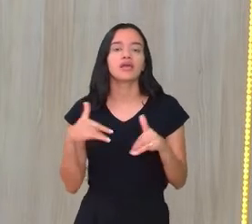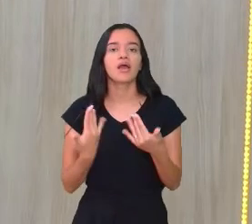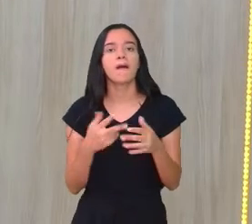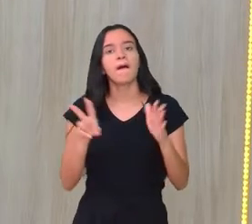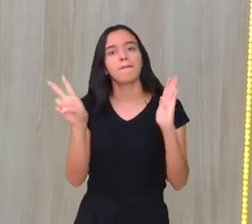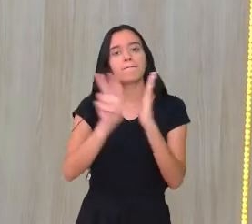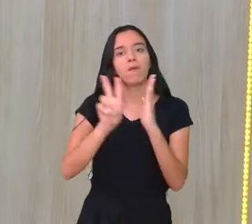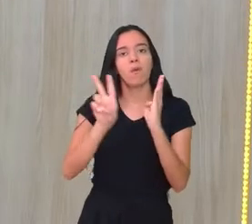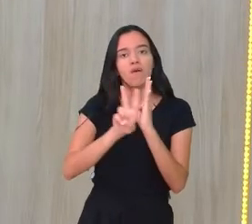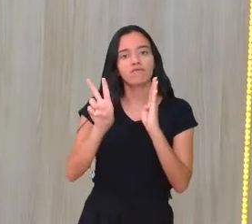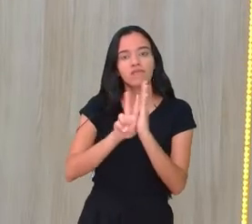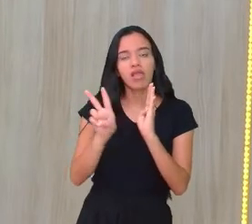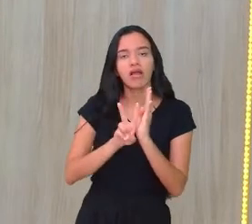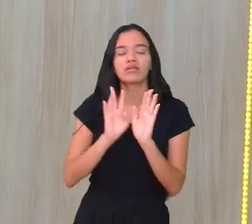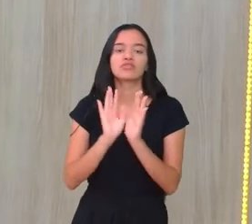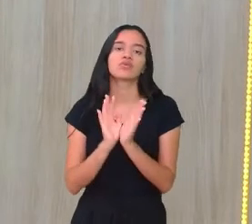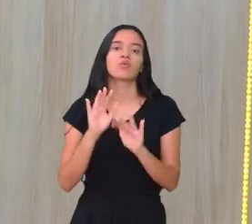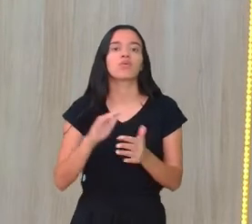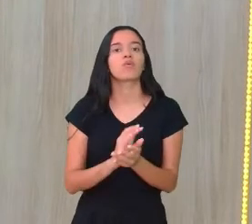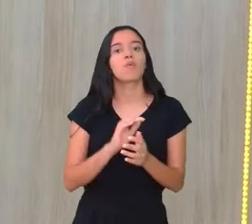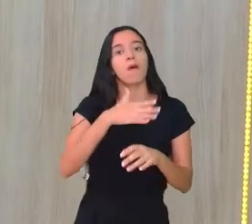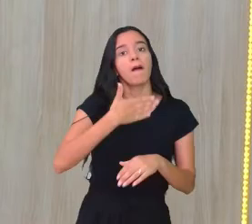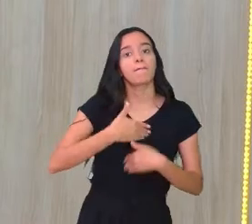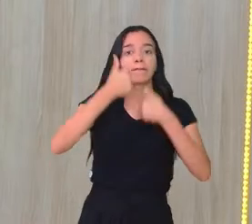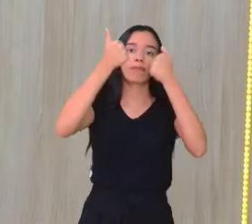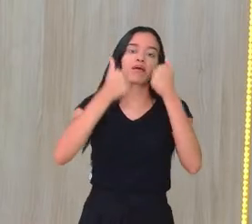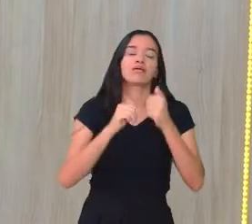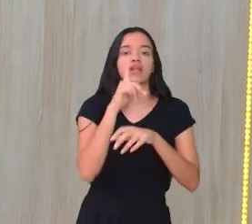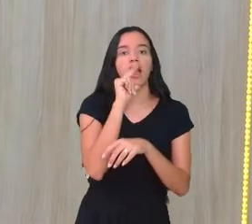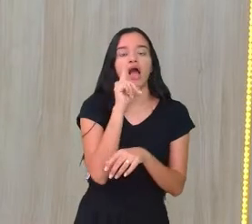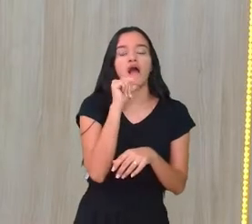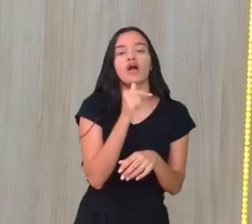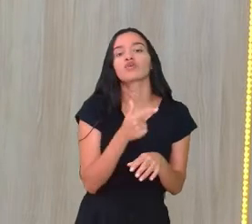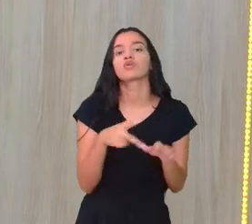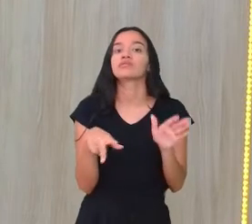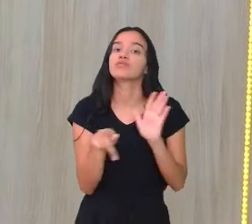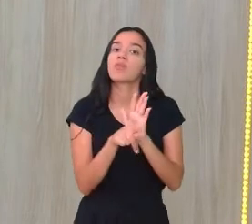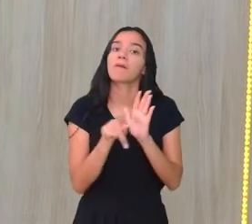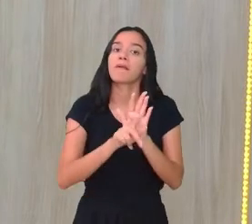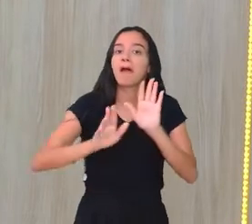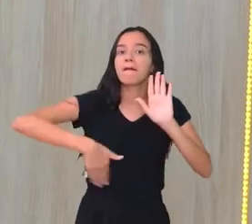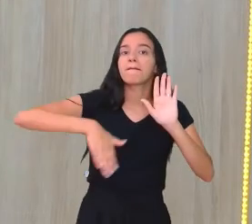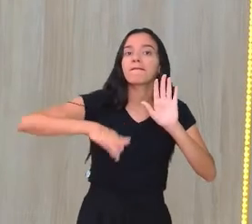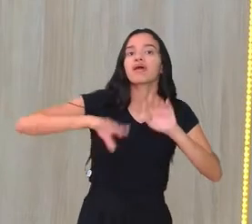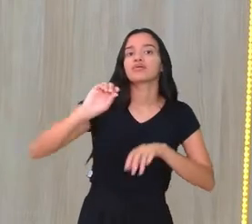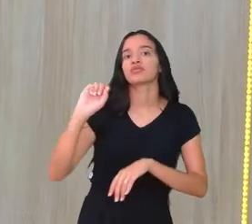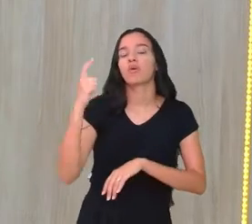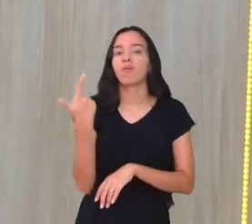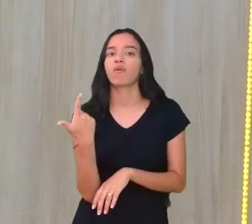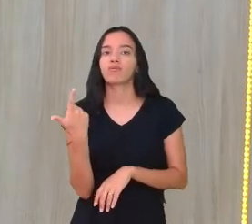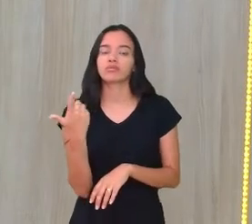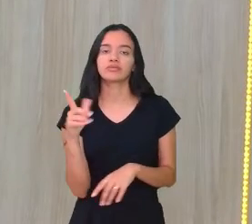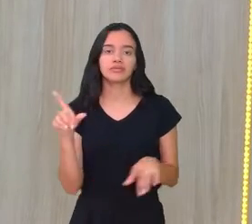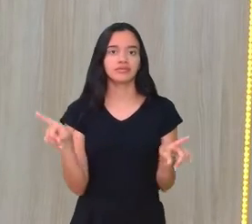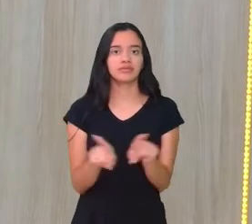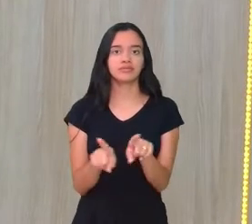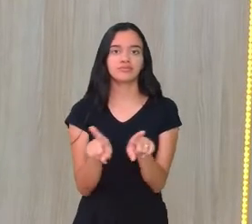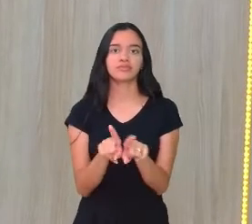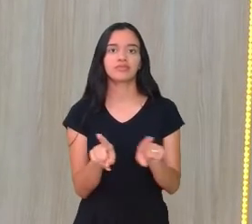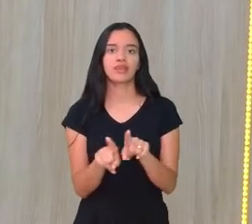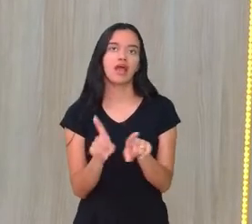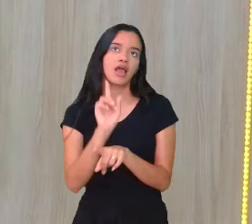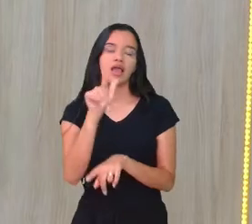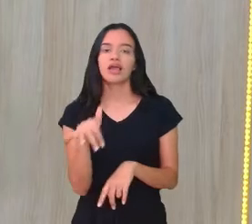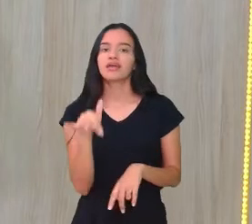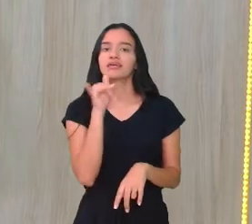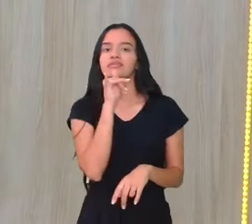Viagem, com a qualidade da água mais adequada, né? As próprias praias de Olinda, que estão na região metropolitana, e muitas vezes,